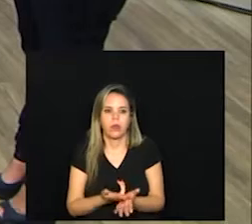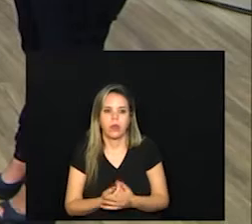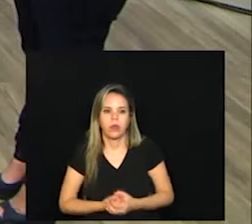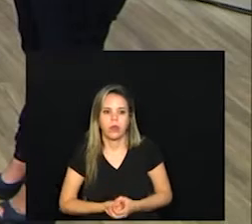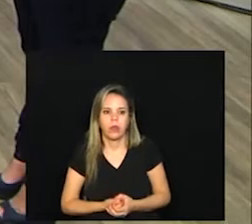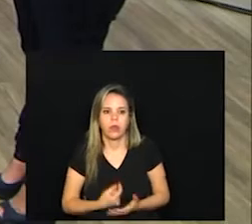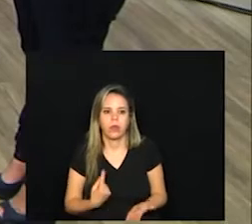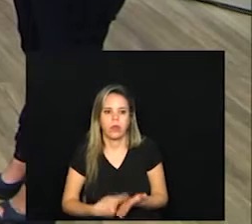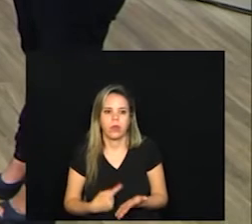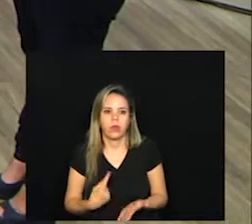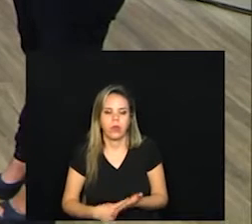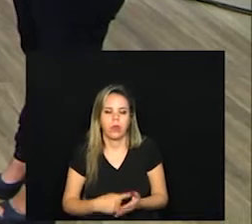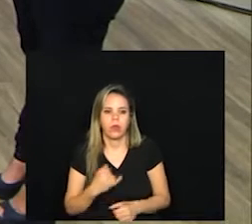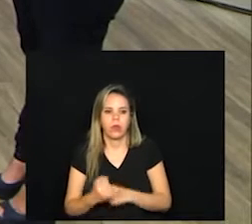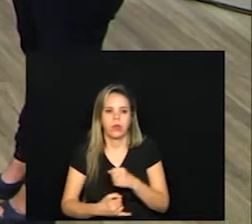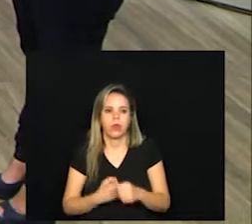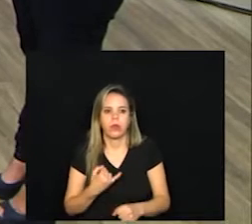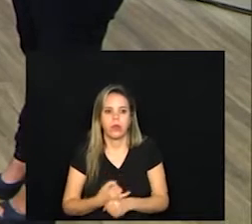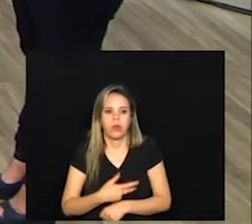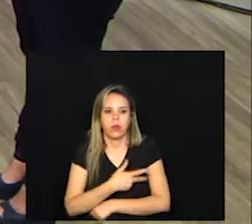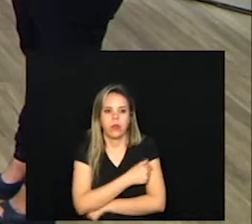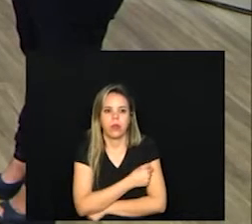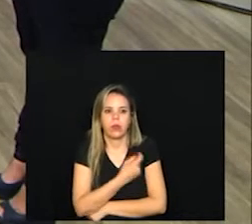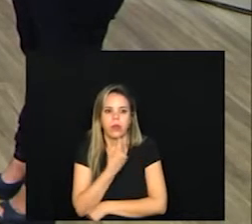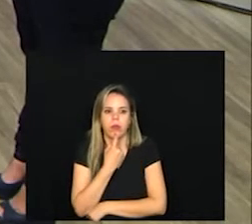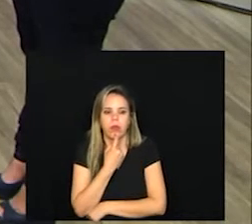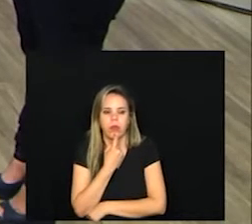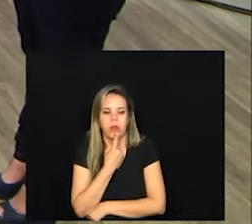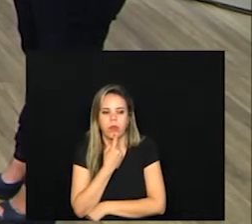o agendamento pelo site